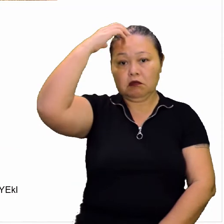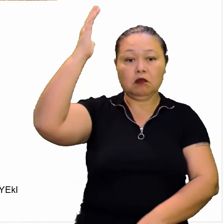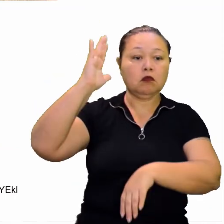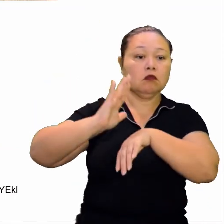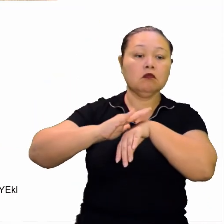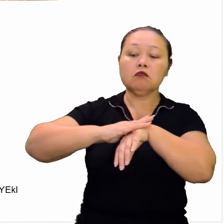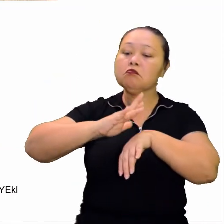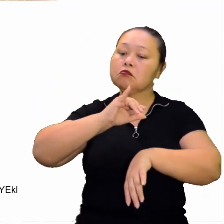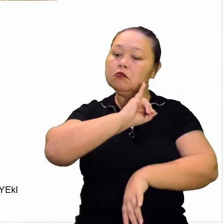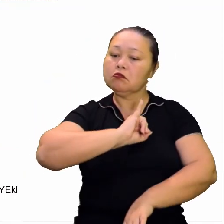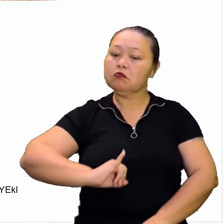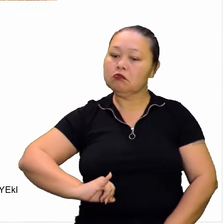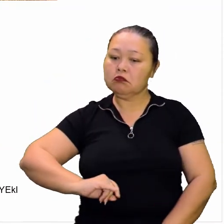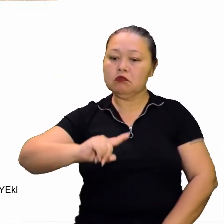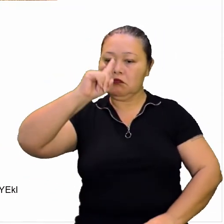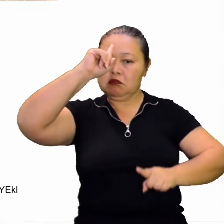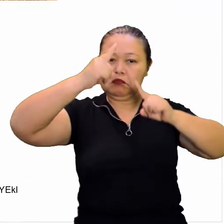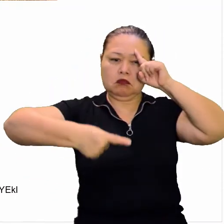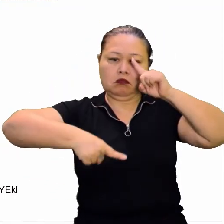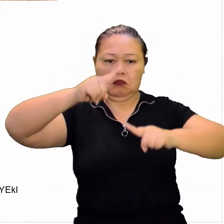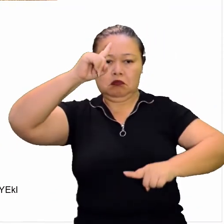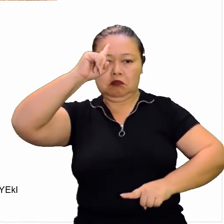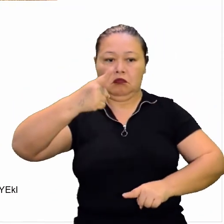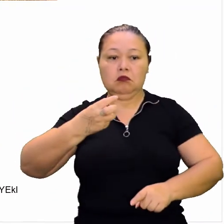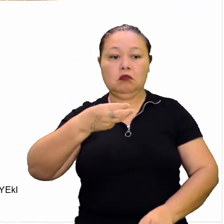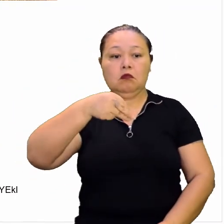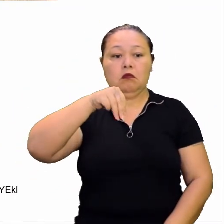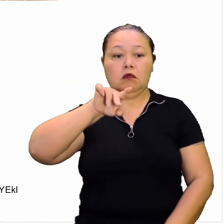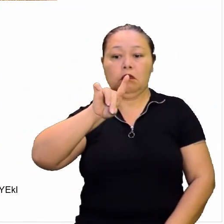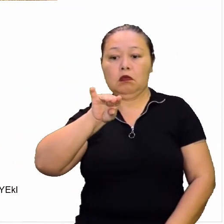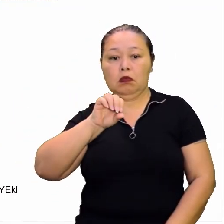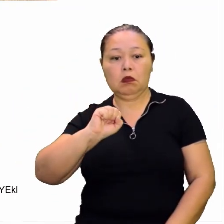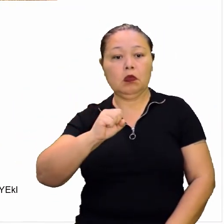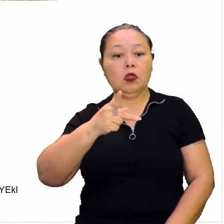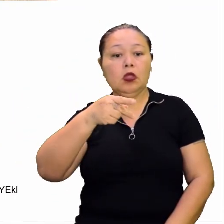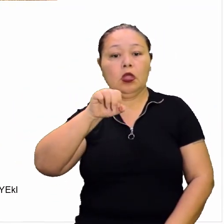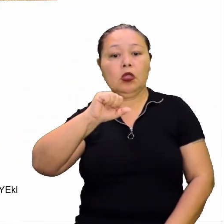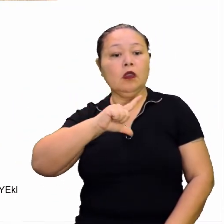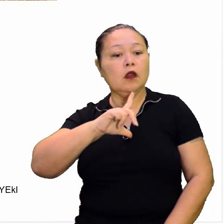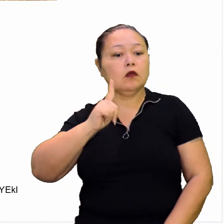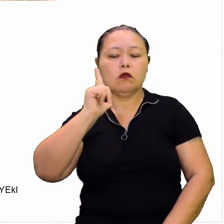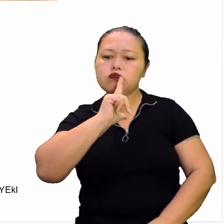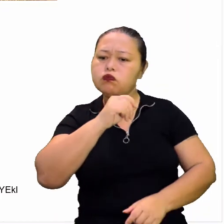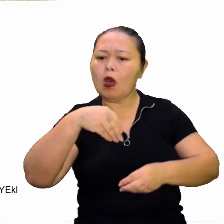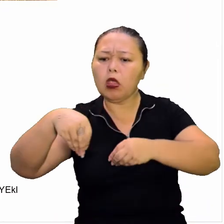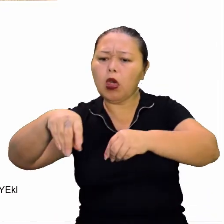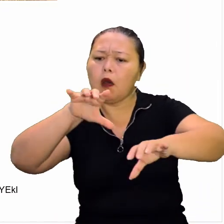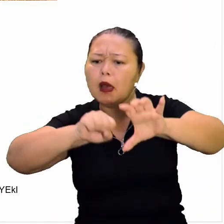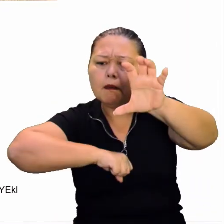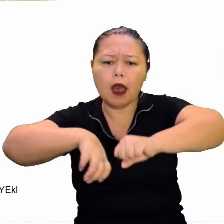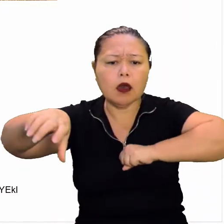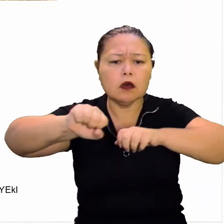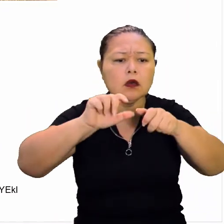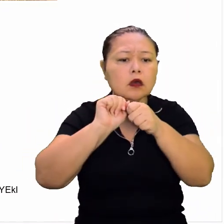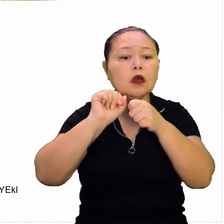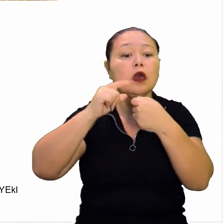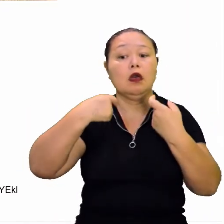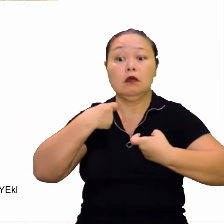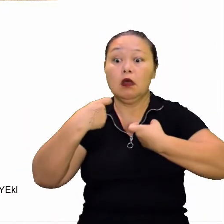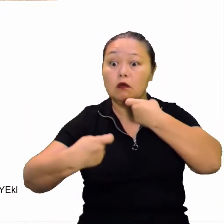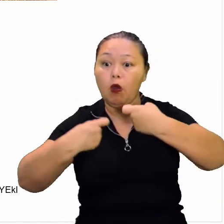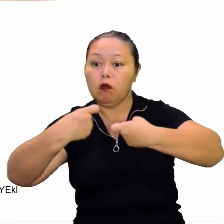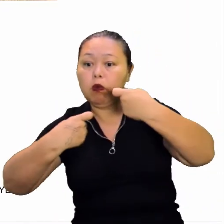importante imperador dos medos e também dos persas. Ele conquistou vários territórios, quase sempre através de